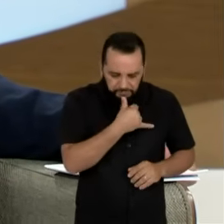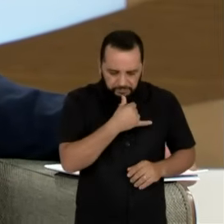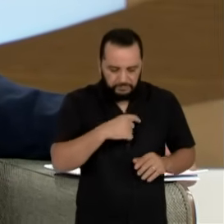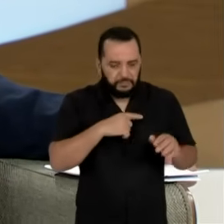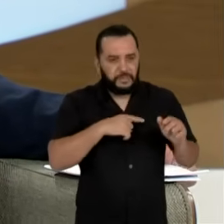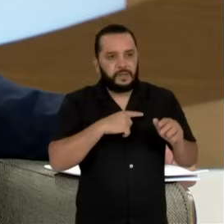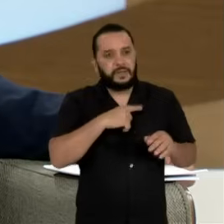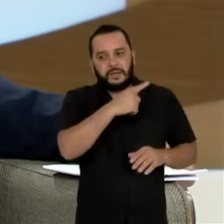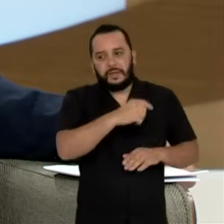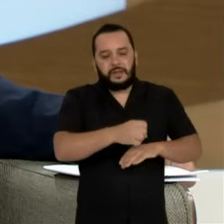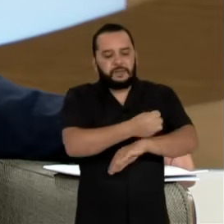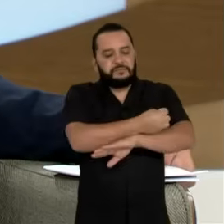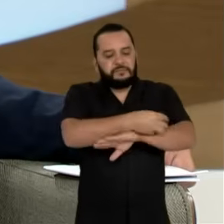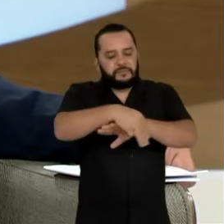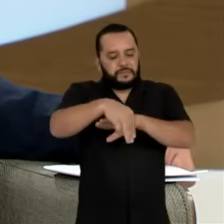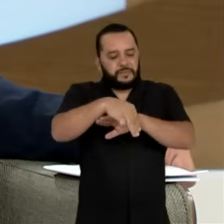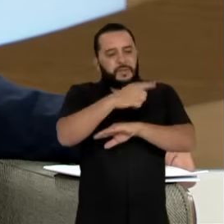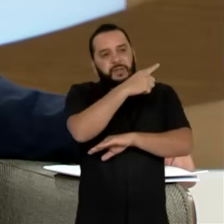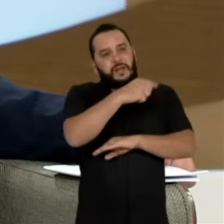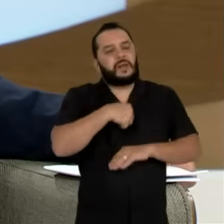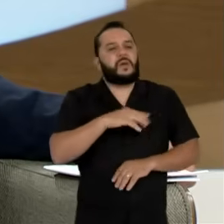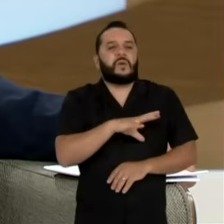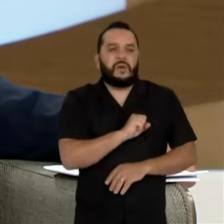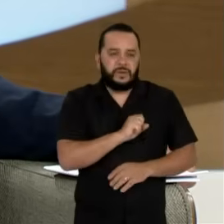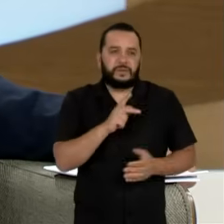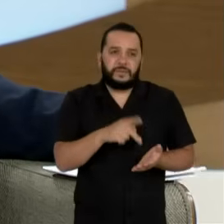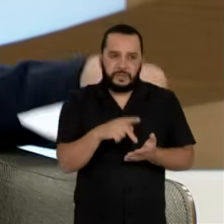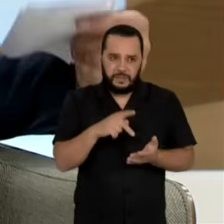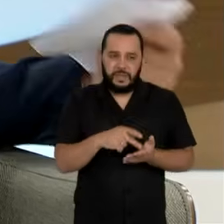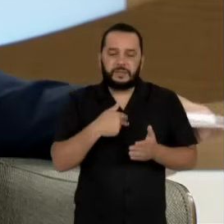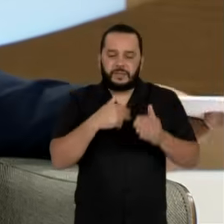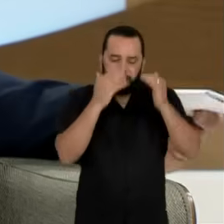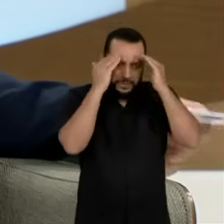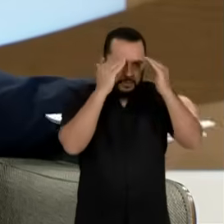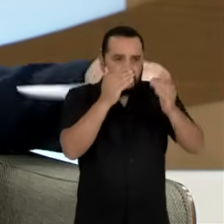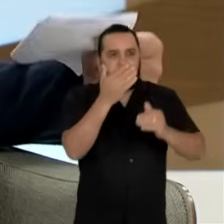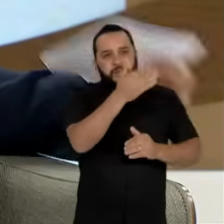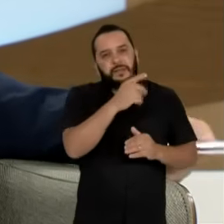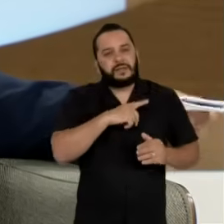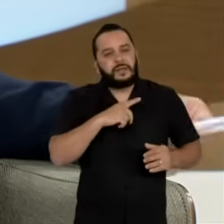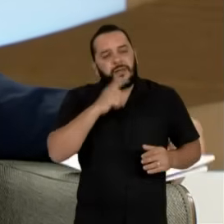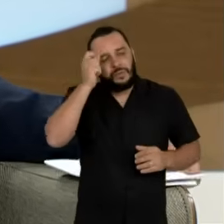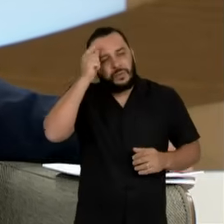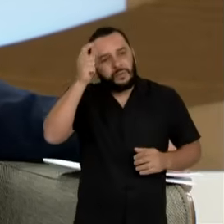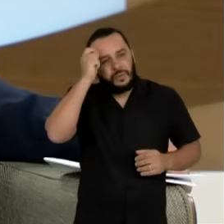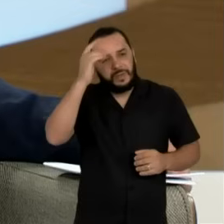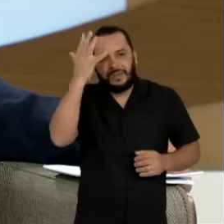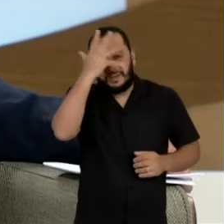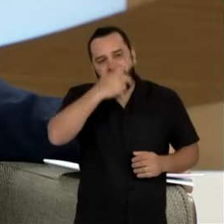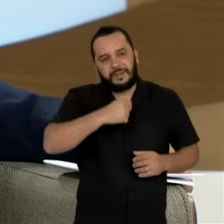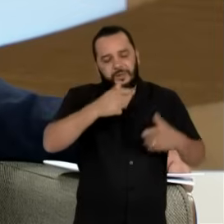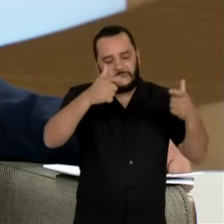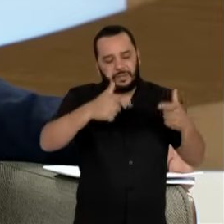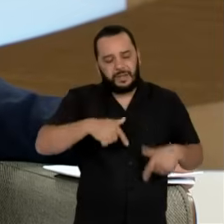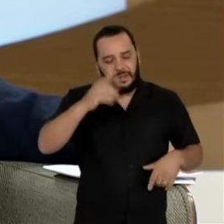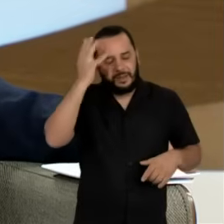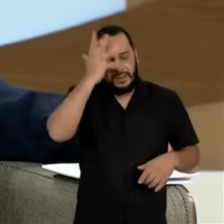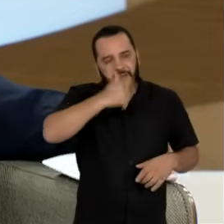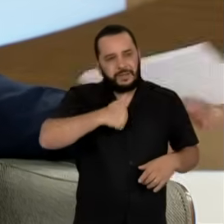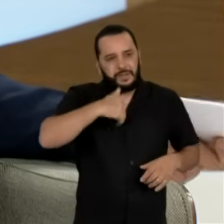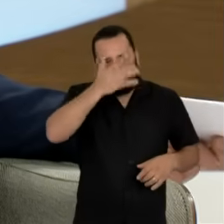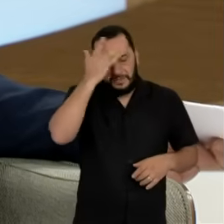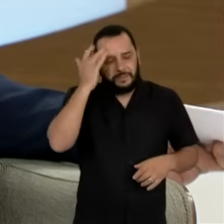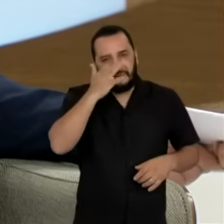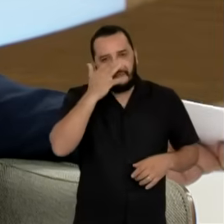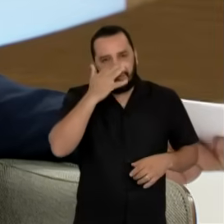povo é maravilhoso, as comunidades são maravilhosas, eu respeito muito, tem uma cultura linda, um lugar lindo, são pessoas que eu admiro, eu